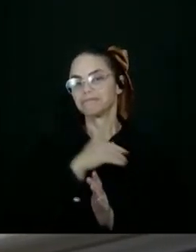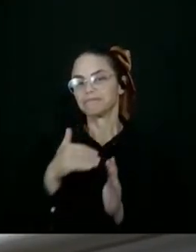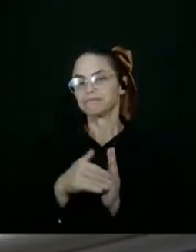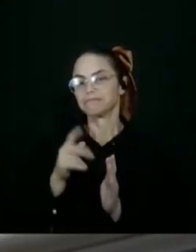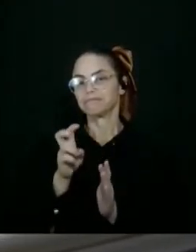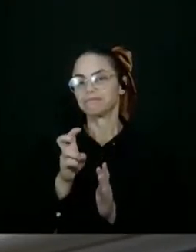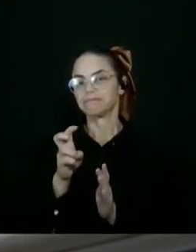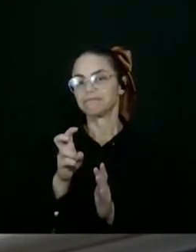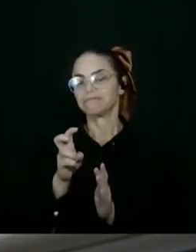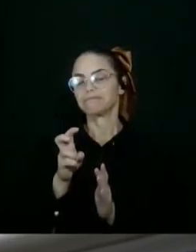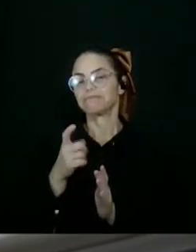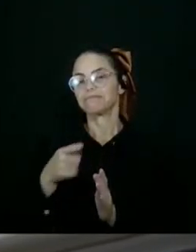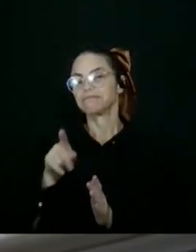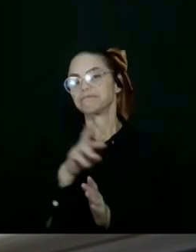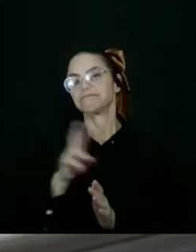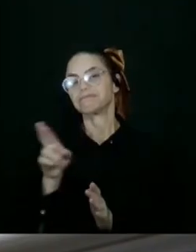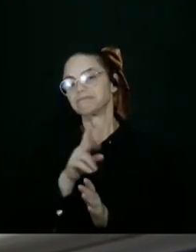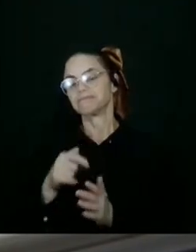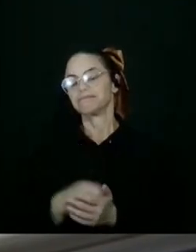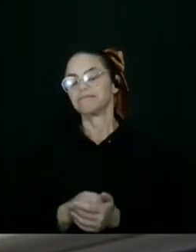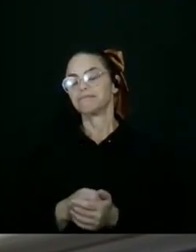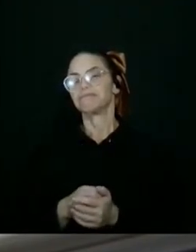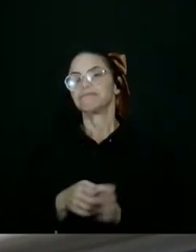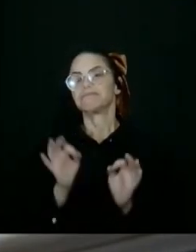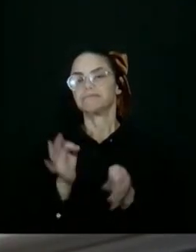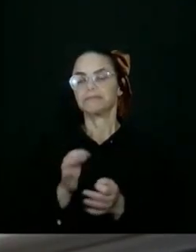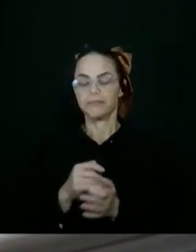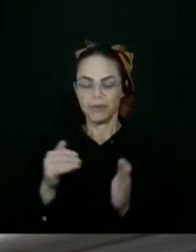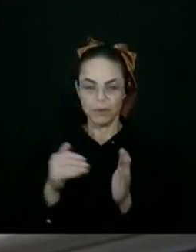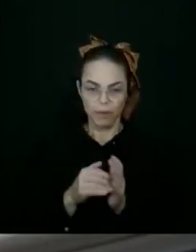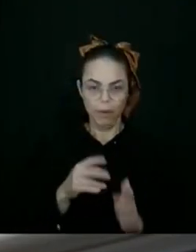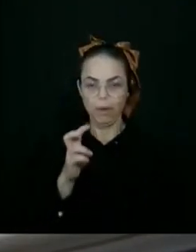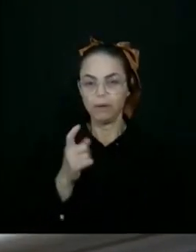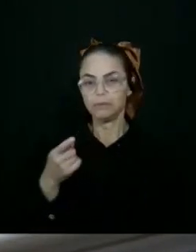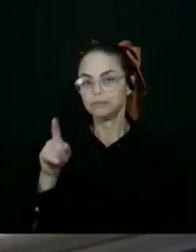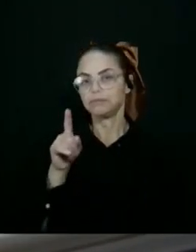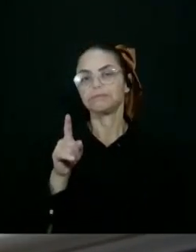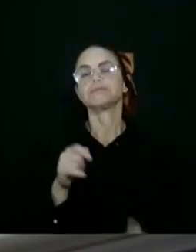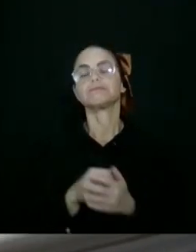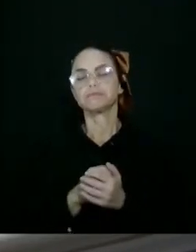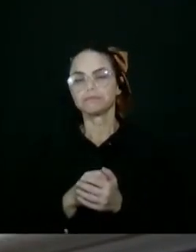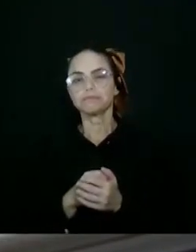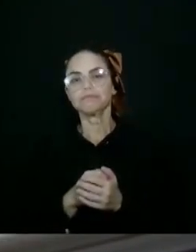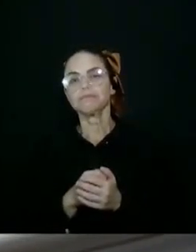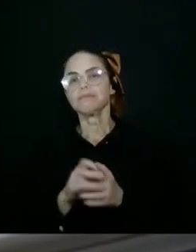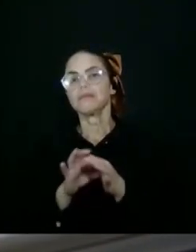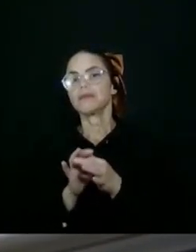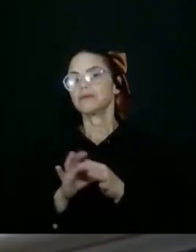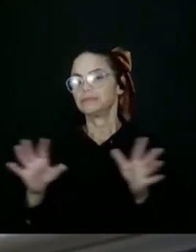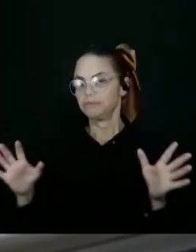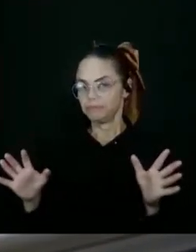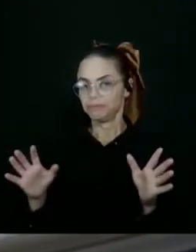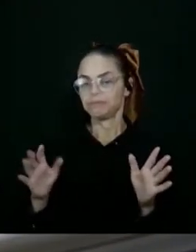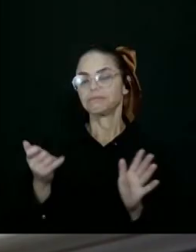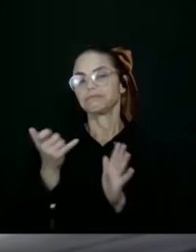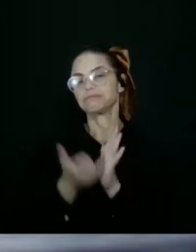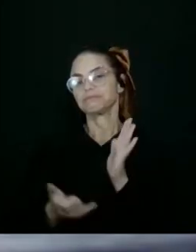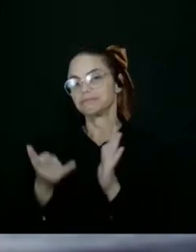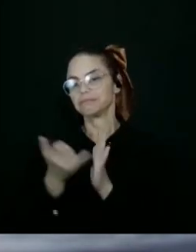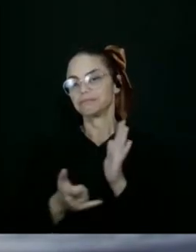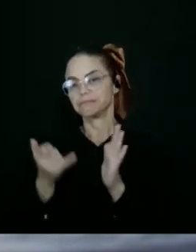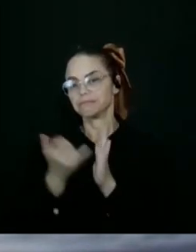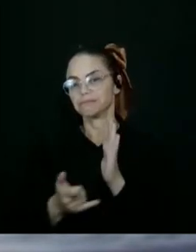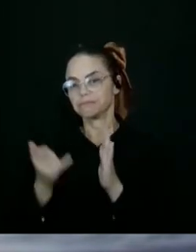isso? Exatamente. Quem ganha aí até os seus R$5.000 já está livre desse imposto, então já vai